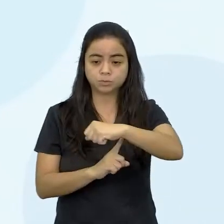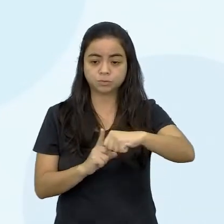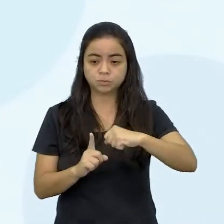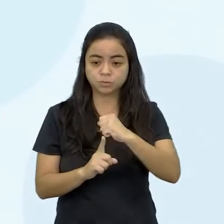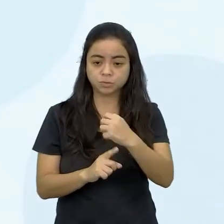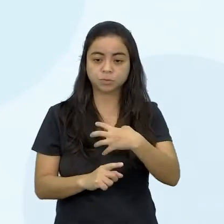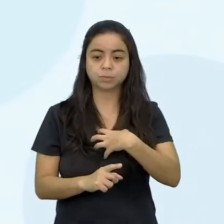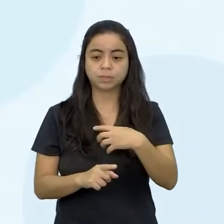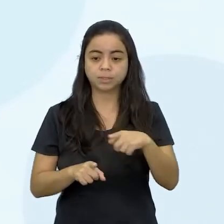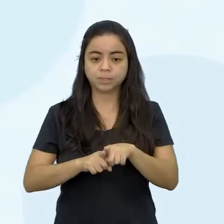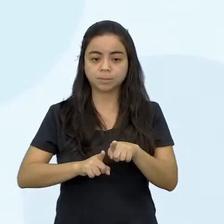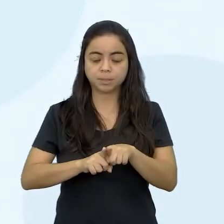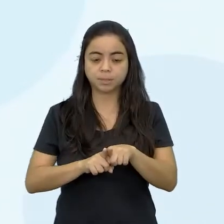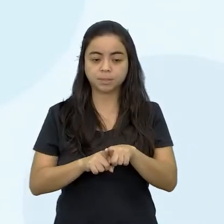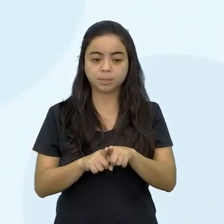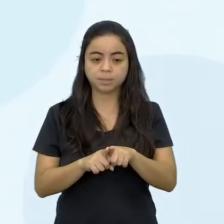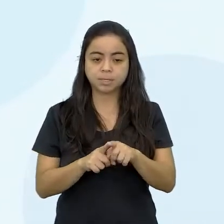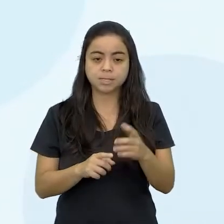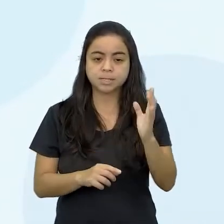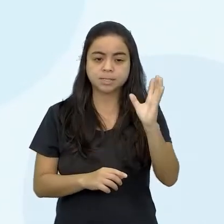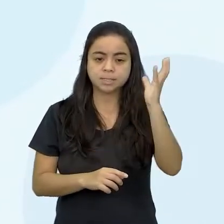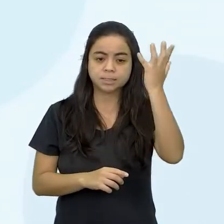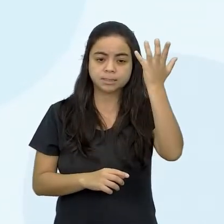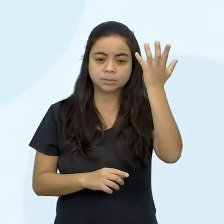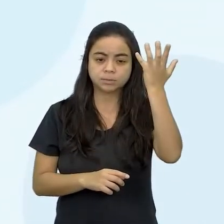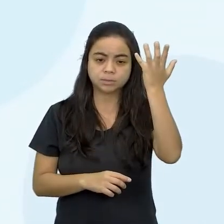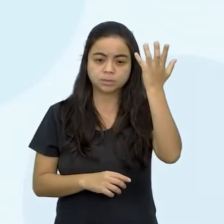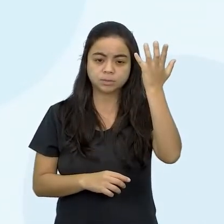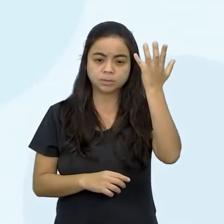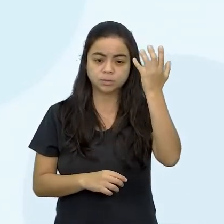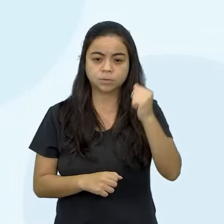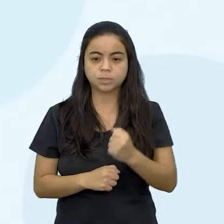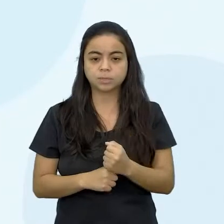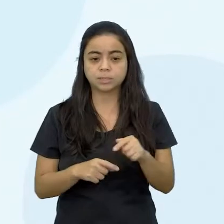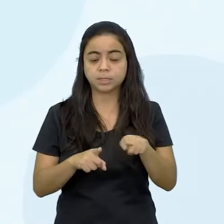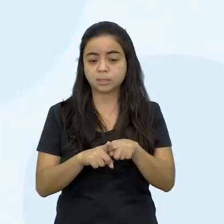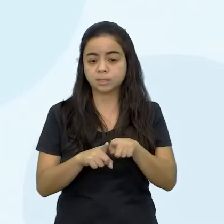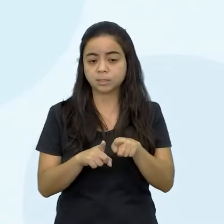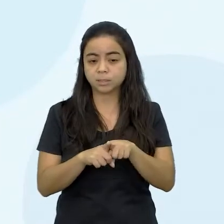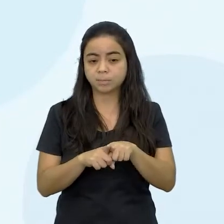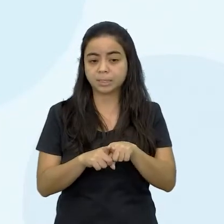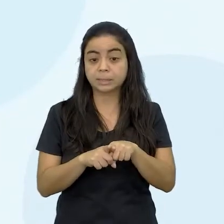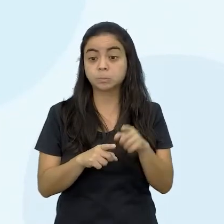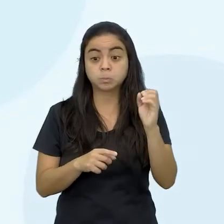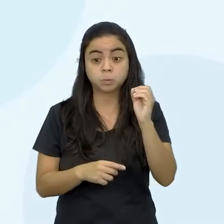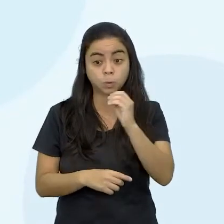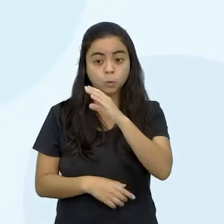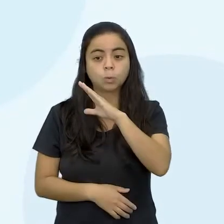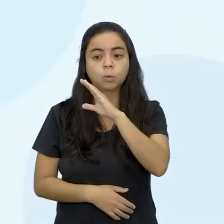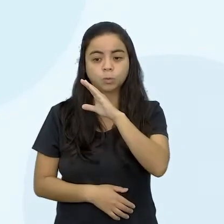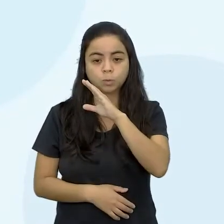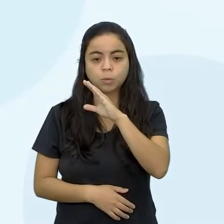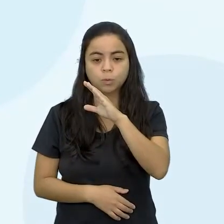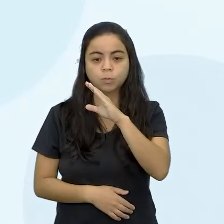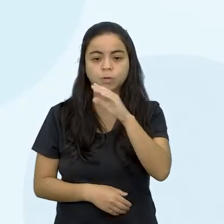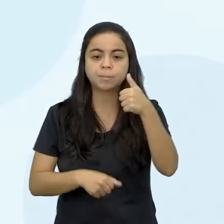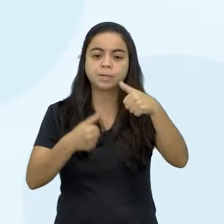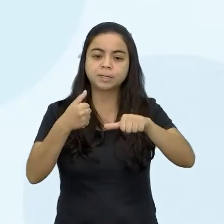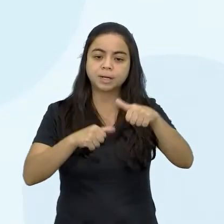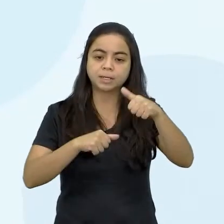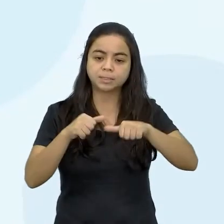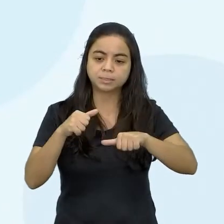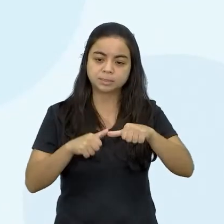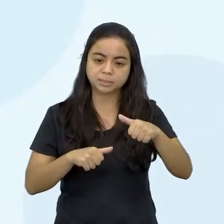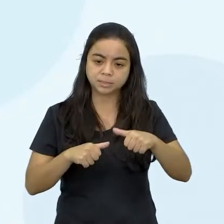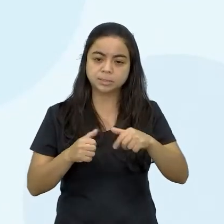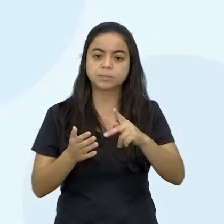envolvidas EA situe e as situações com incidentes e ou inéditas para análise